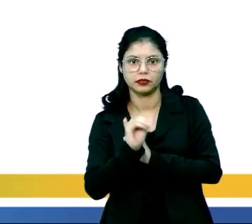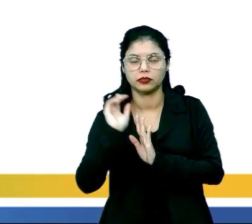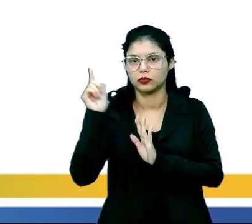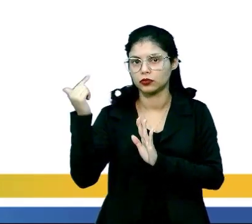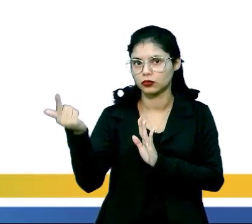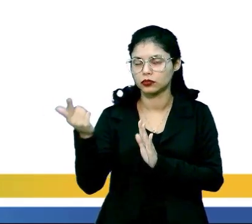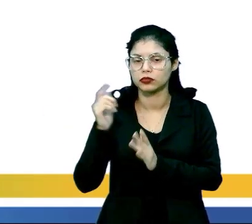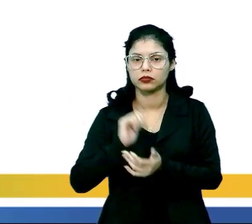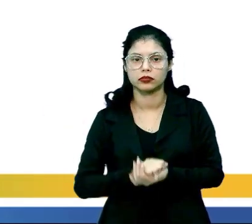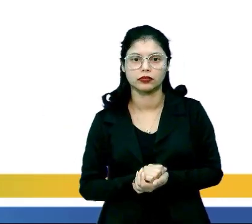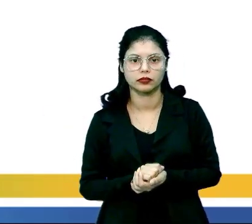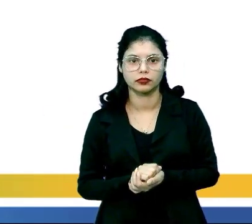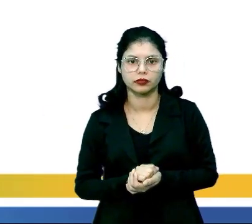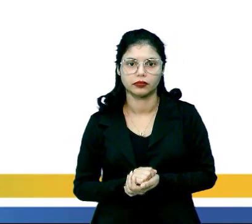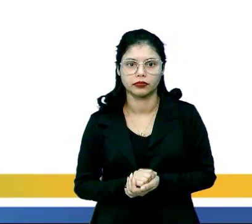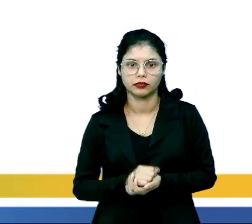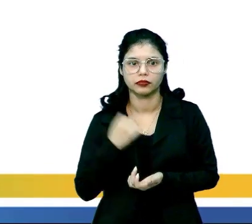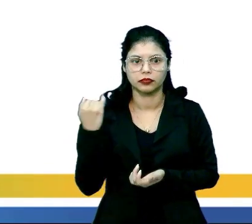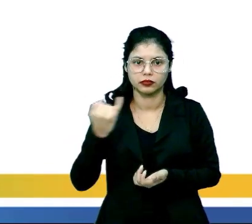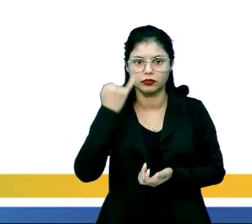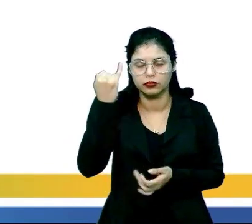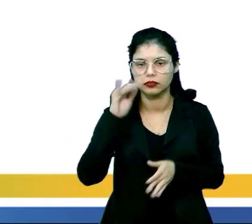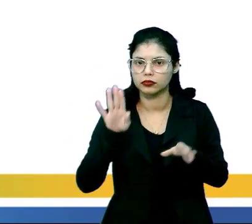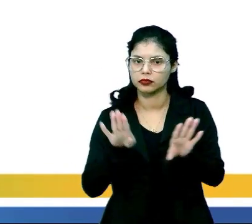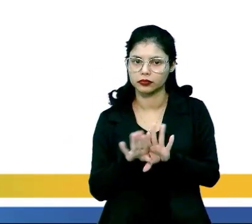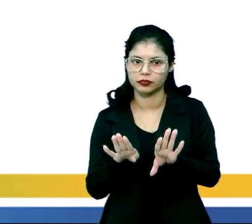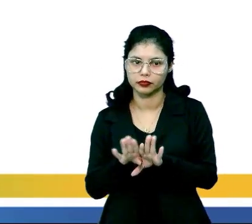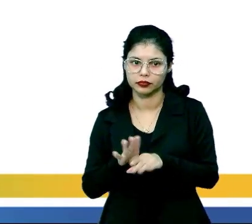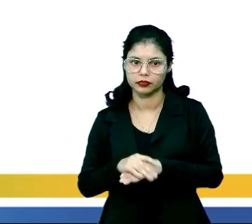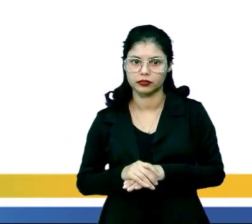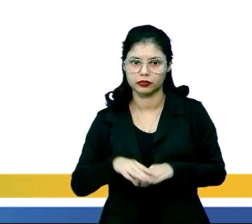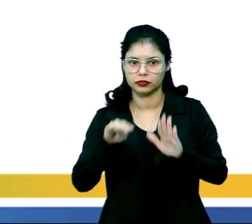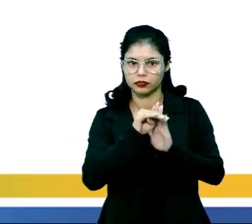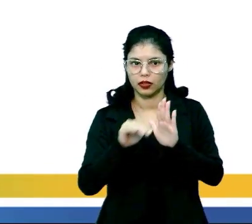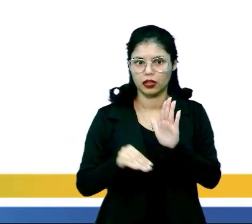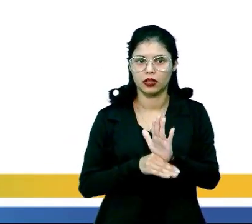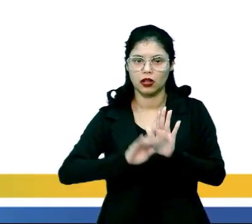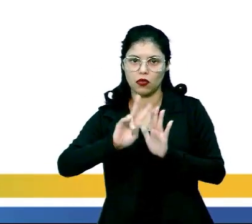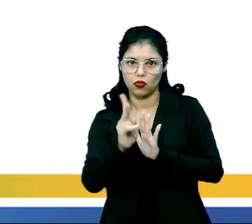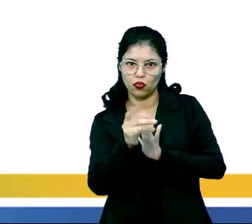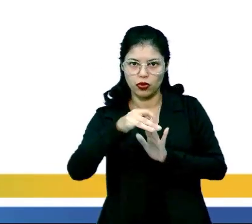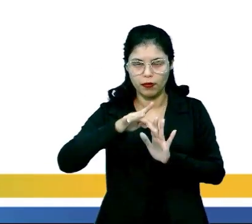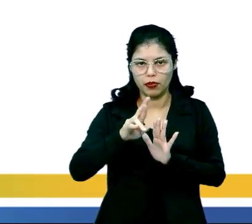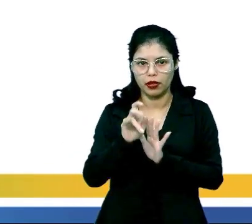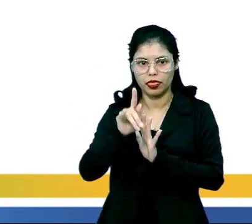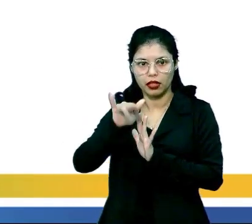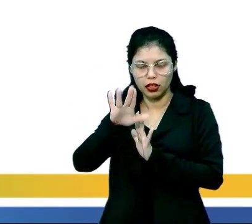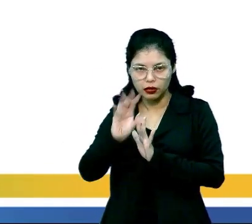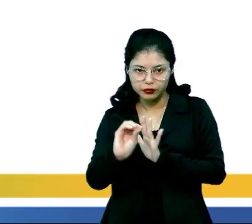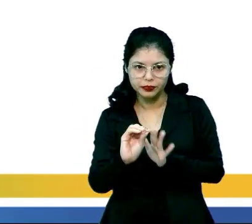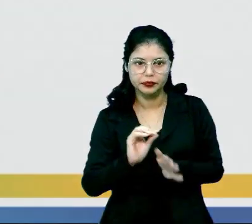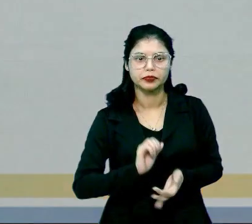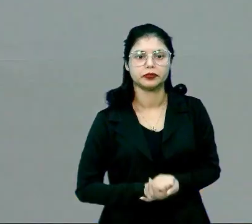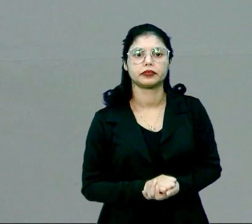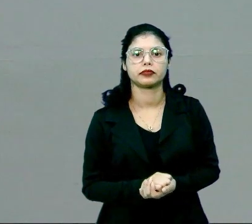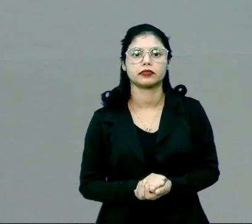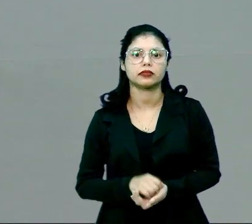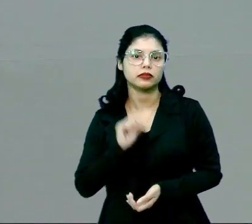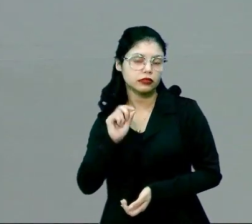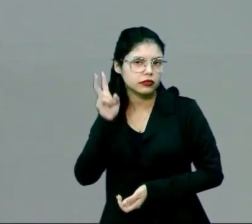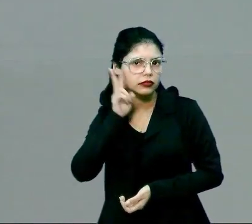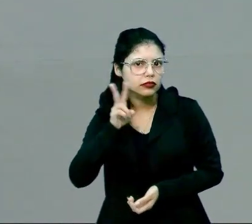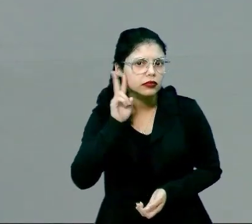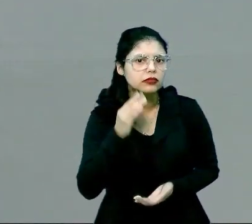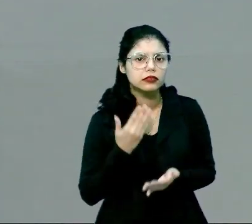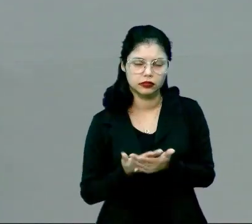Um outro órgão também muito importante. E logo abaixo do tálamo, pessoal, temos o hipotálamo. Quem